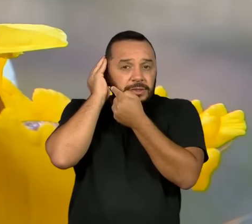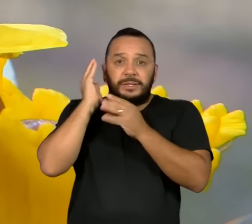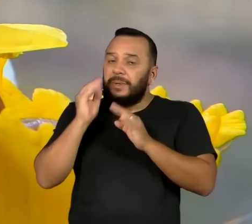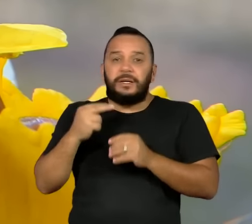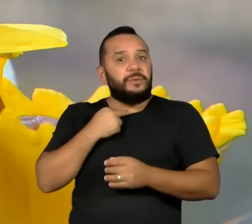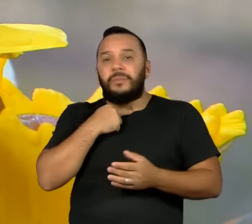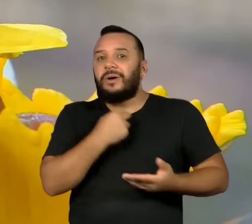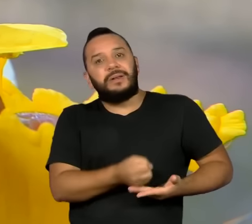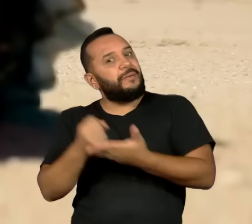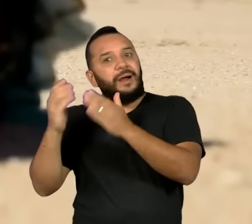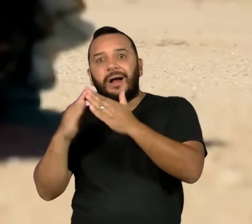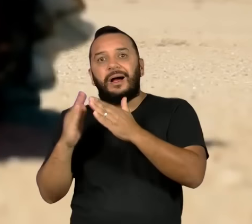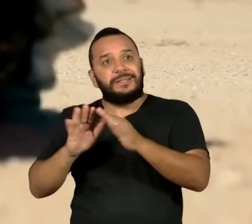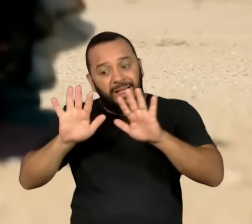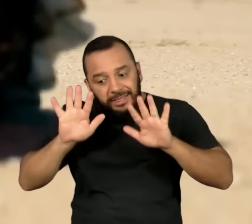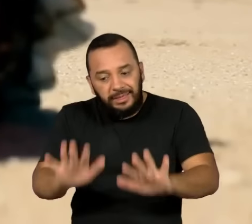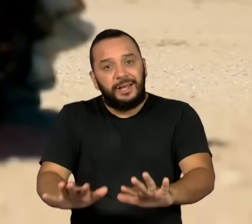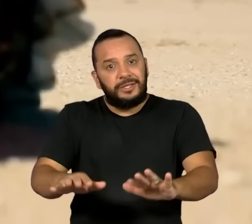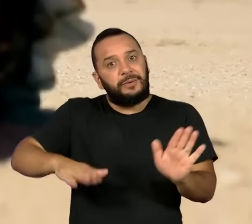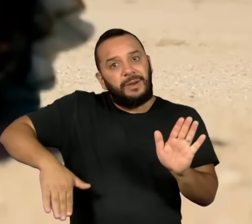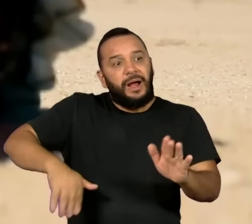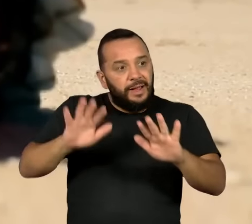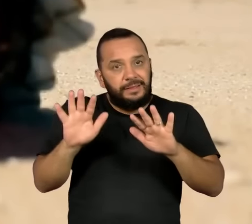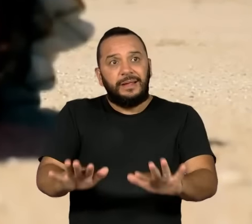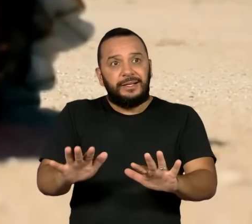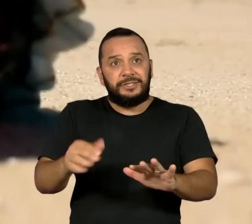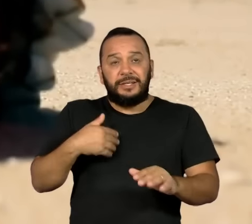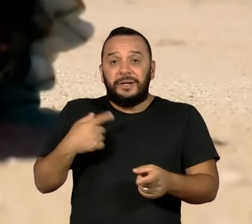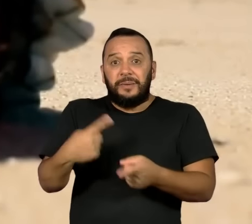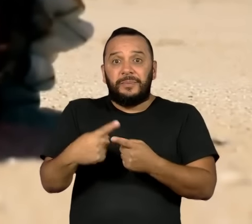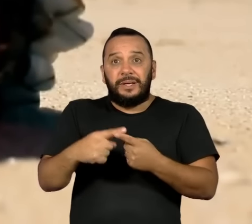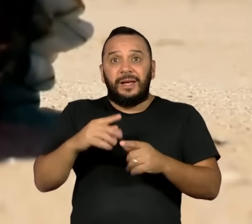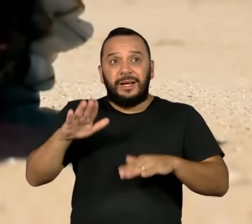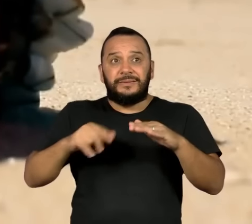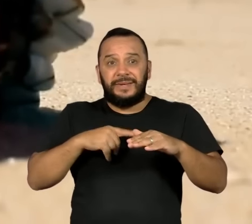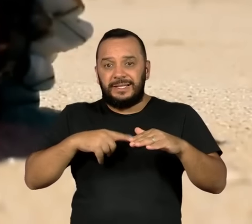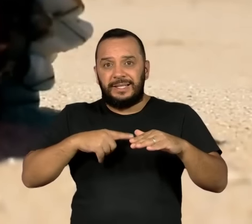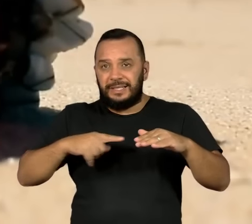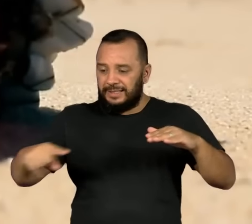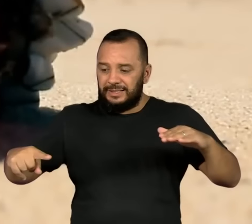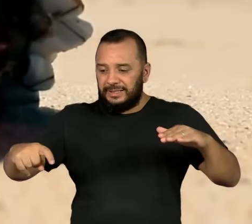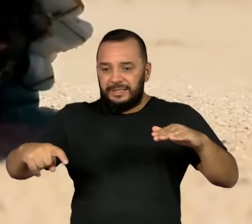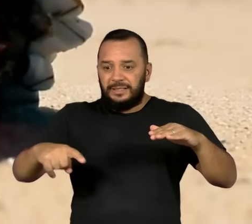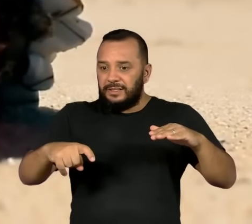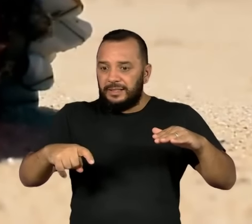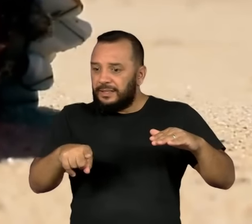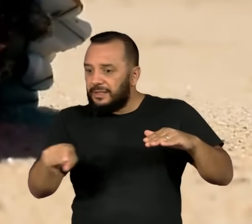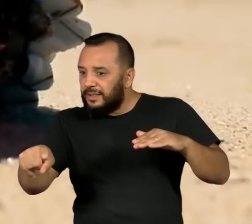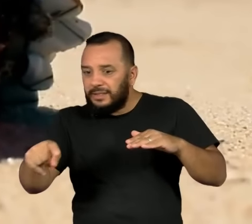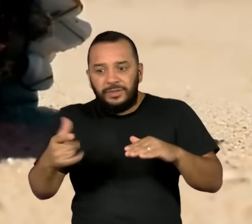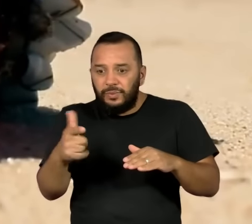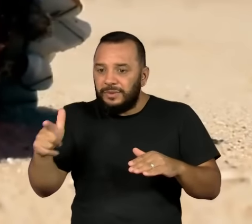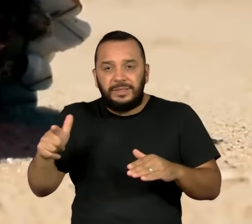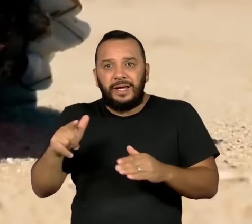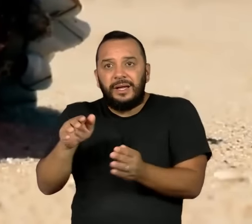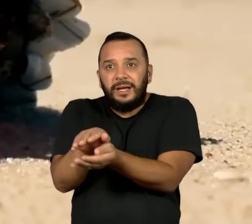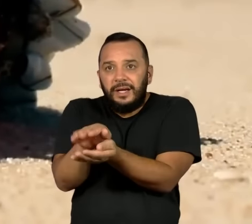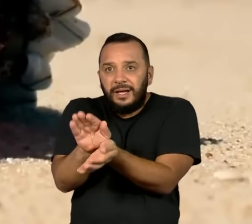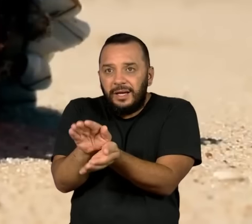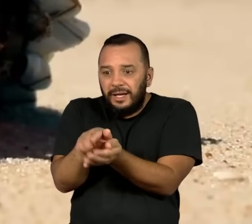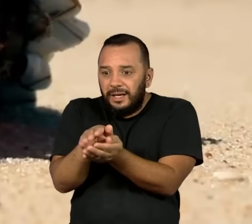animais e algas. Os que não encontram esses refúgios, recorrem até a tampas plásticas, que não deveriam